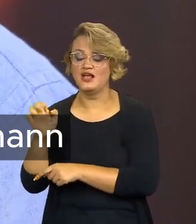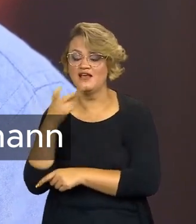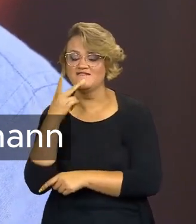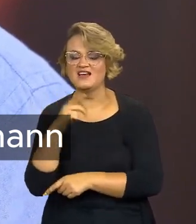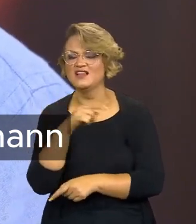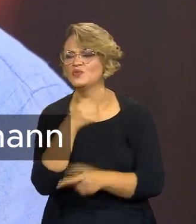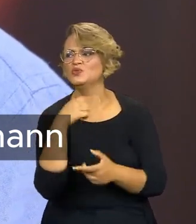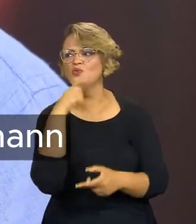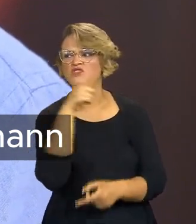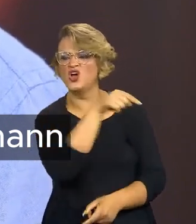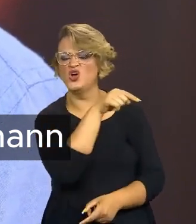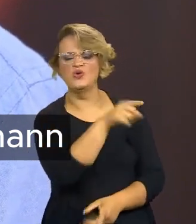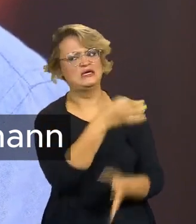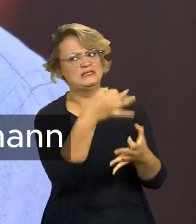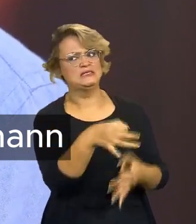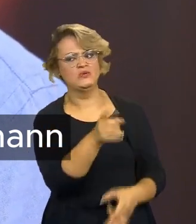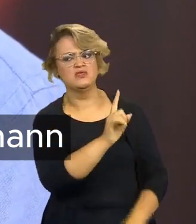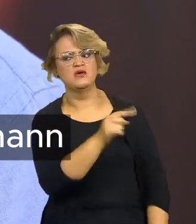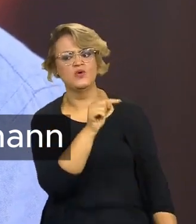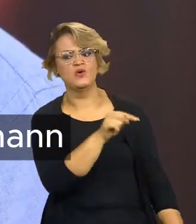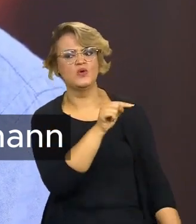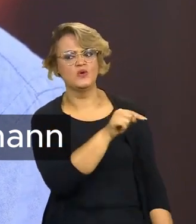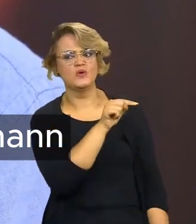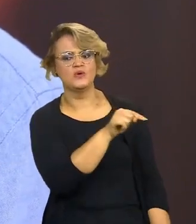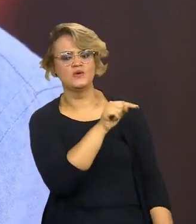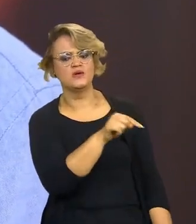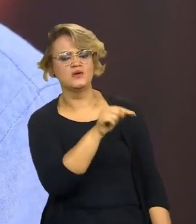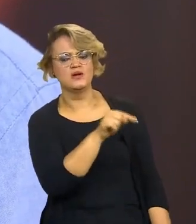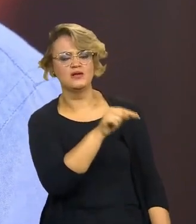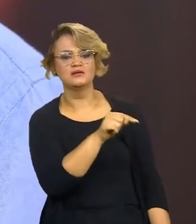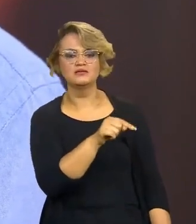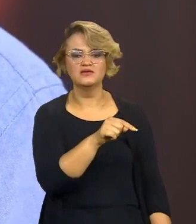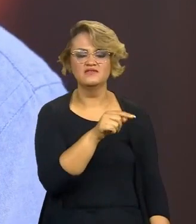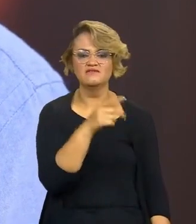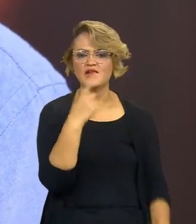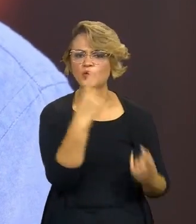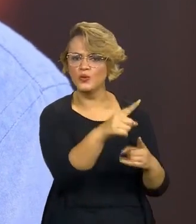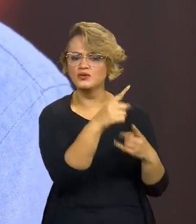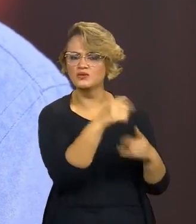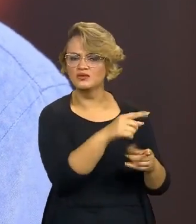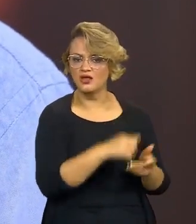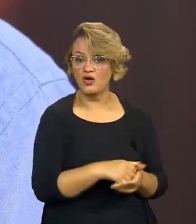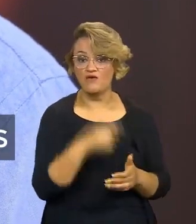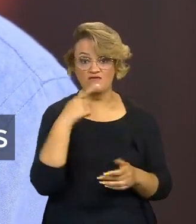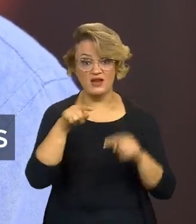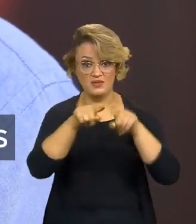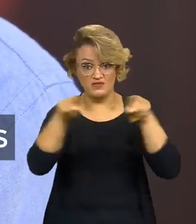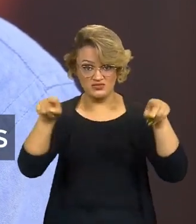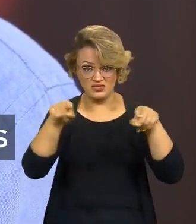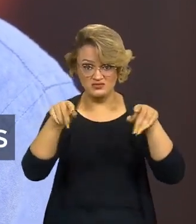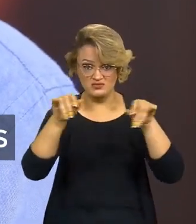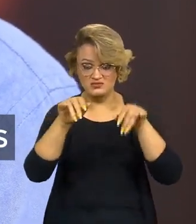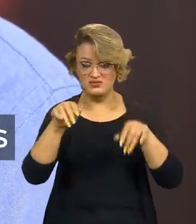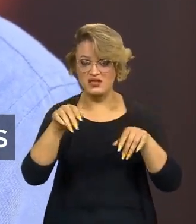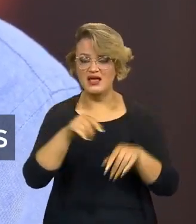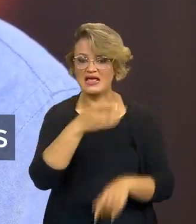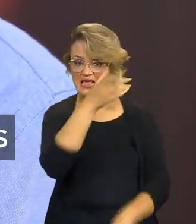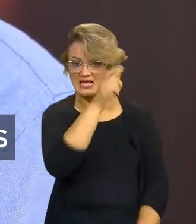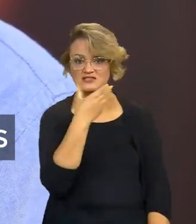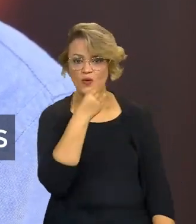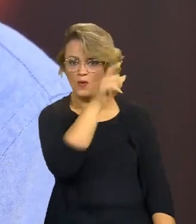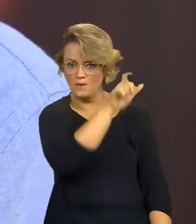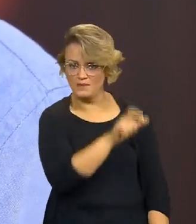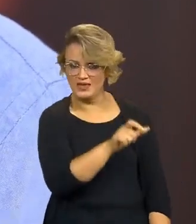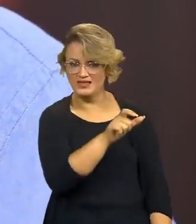sobre a idoneidade do do Márcio Postman eu queria dizer ao povo brasileiro que o mais suporta se tiver